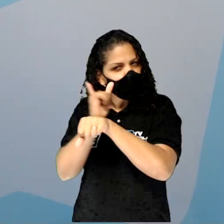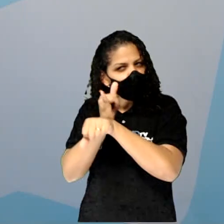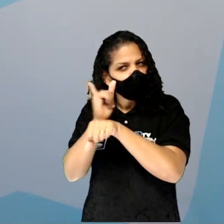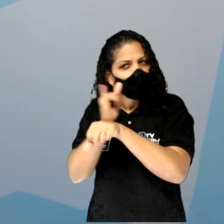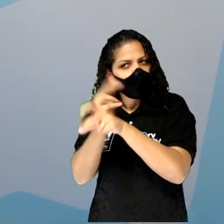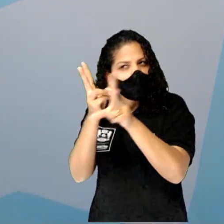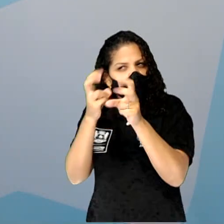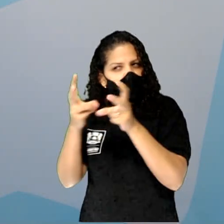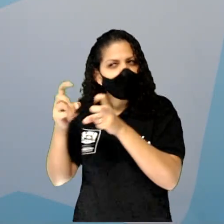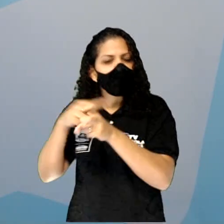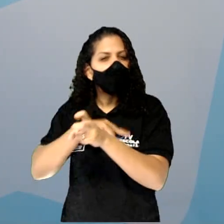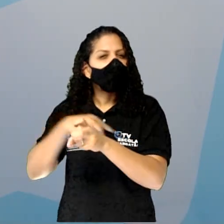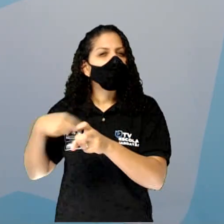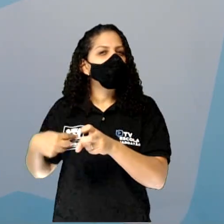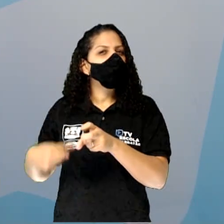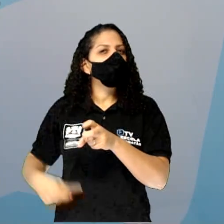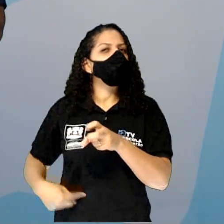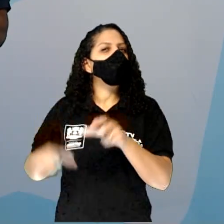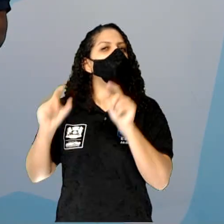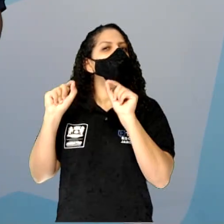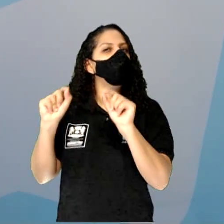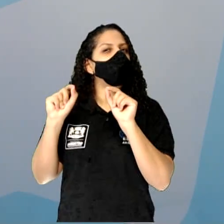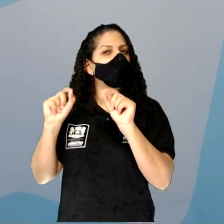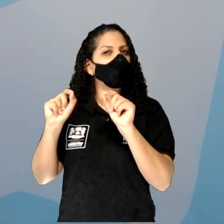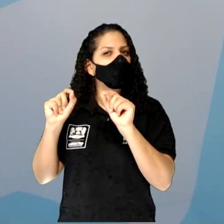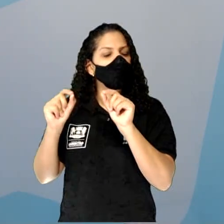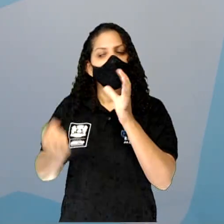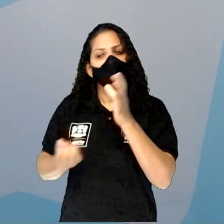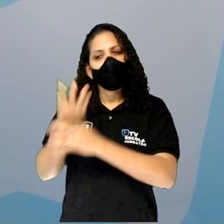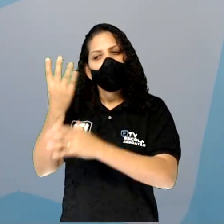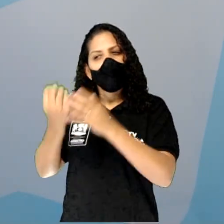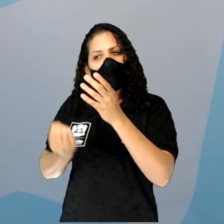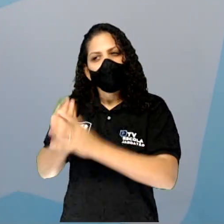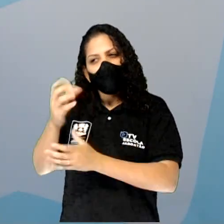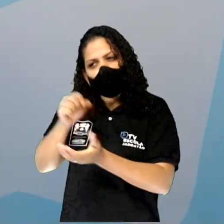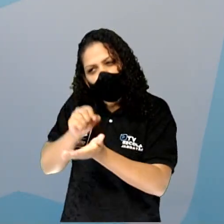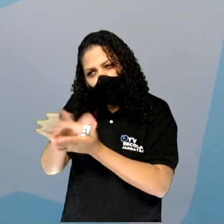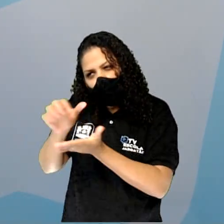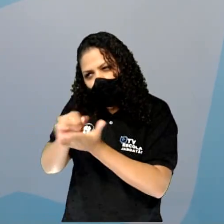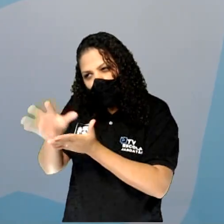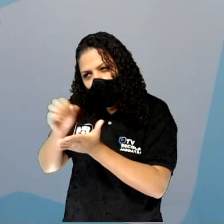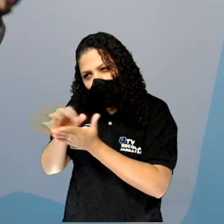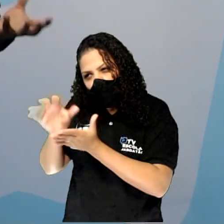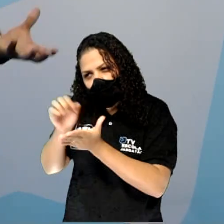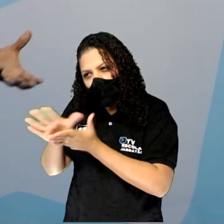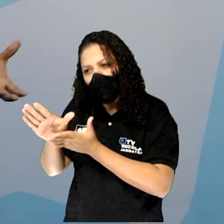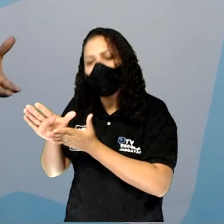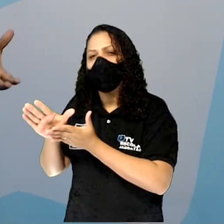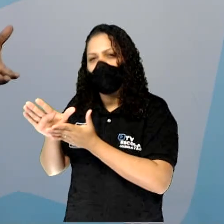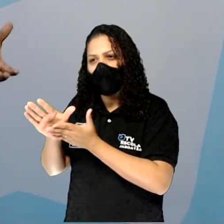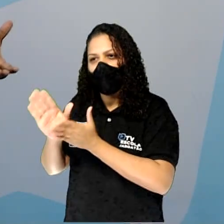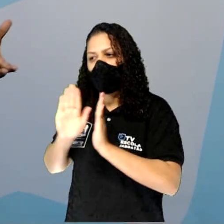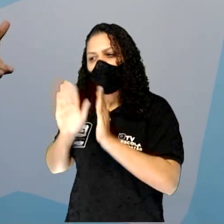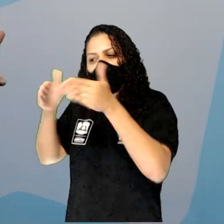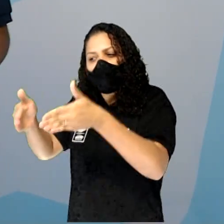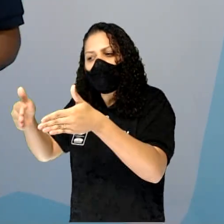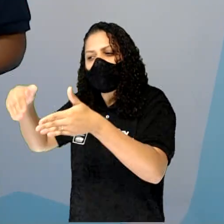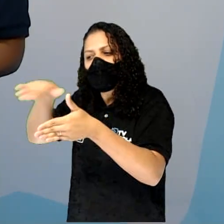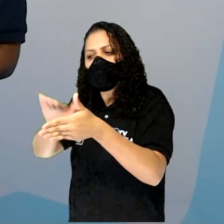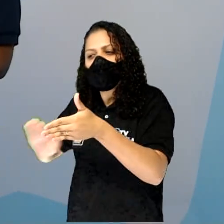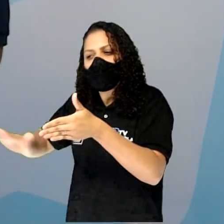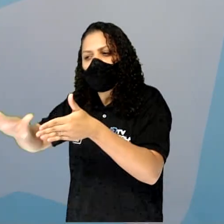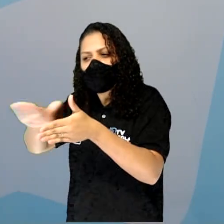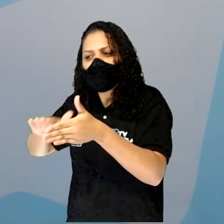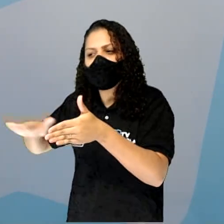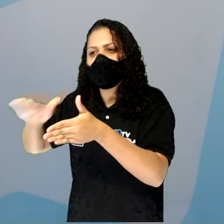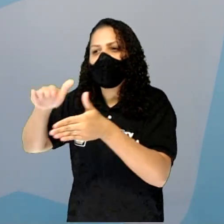da China nesse momento. Produzir com locais específicos e